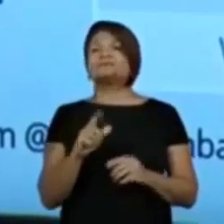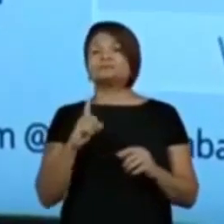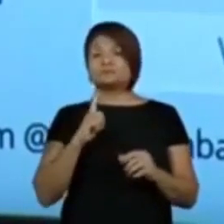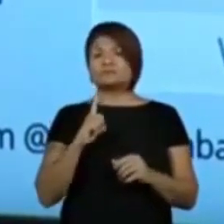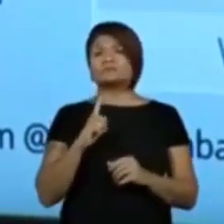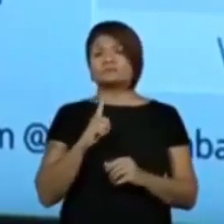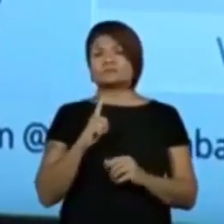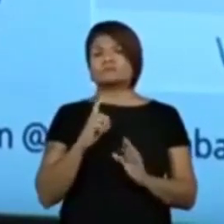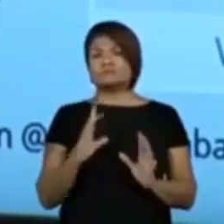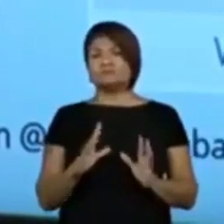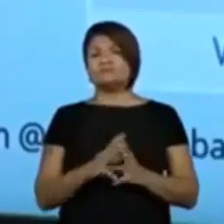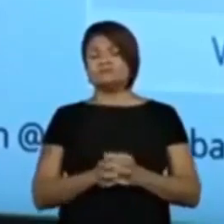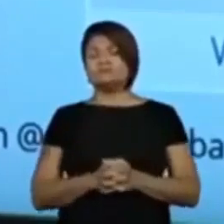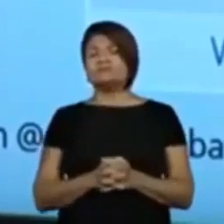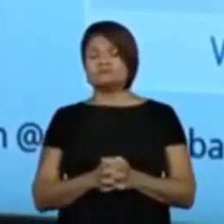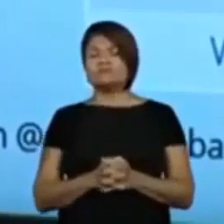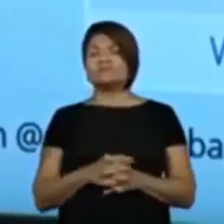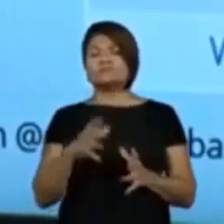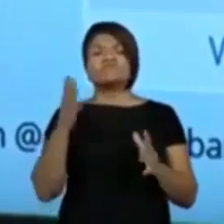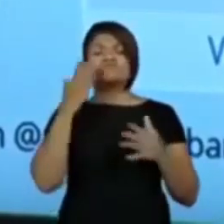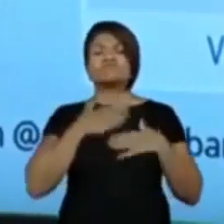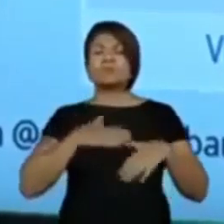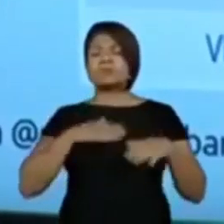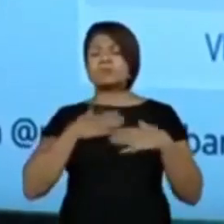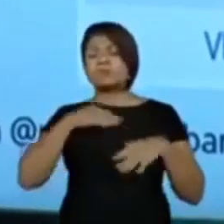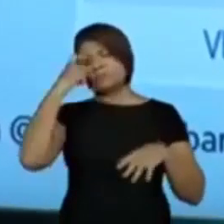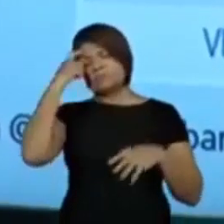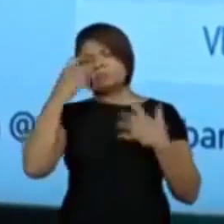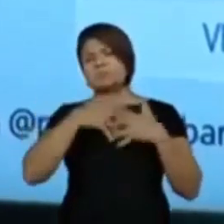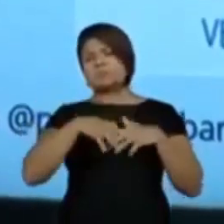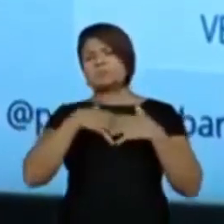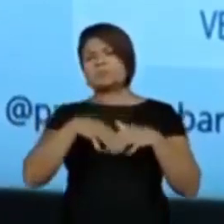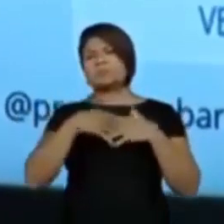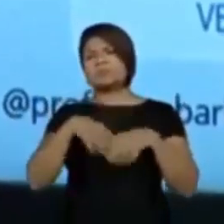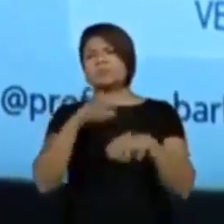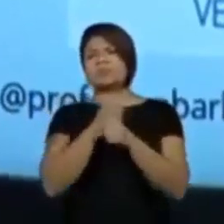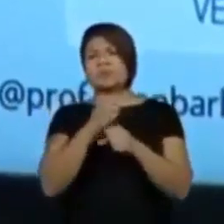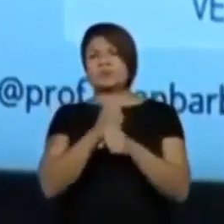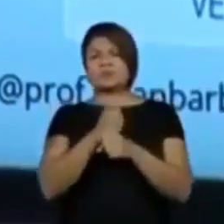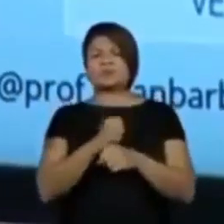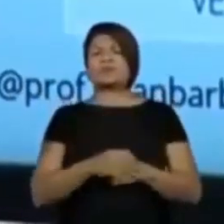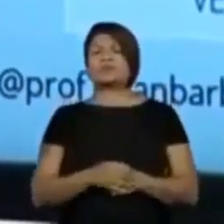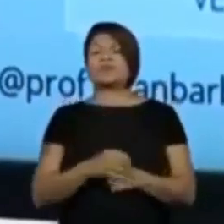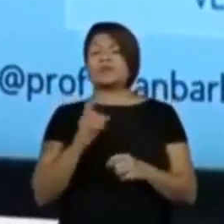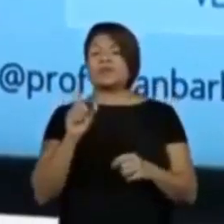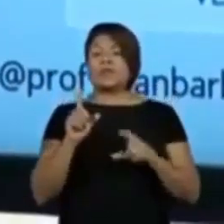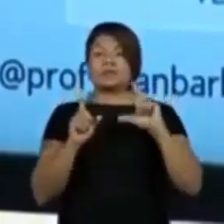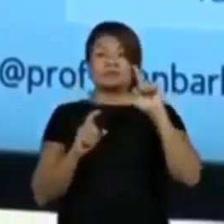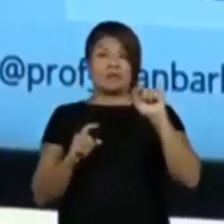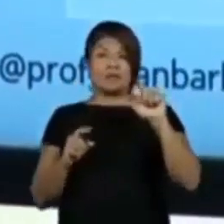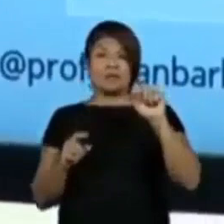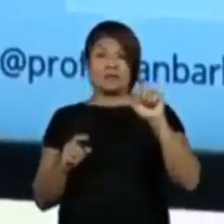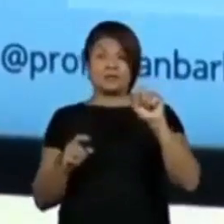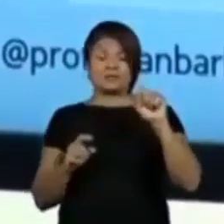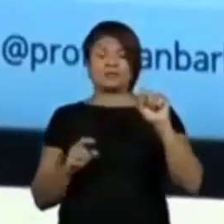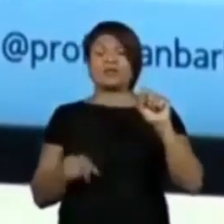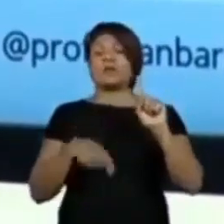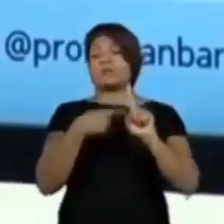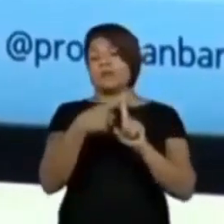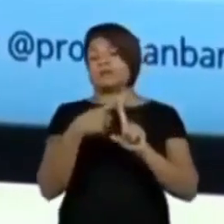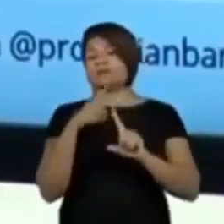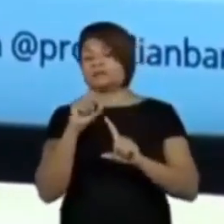muito tranquilo de pensar nesse cálculo e fazer o cálculo mental, que é 10 mais